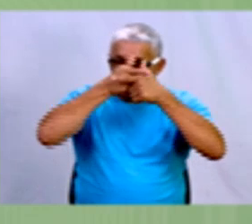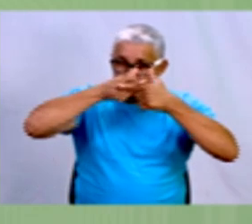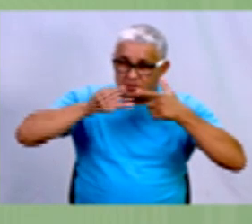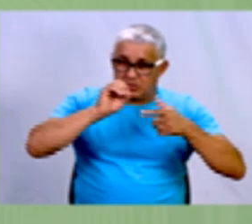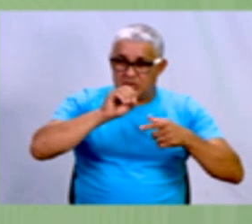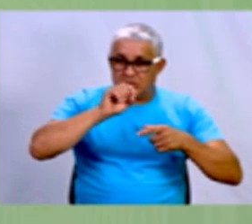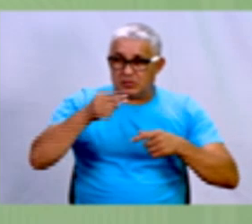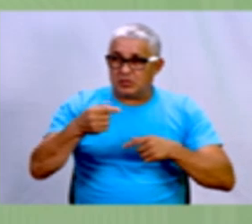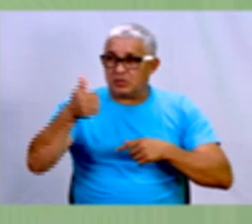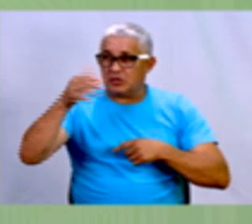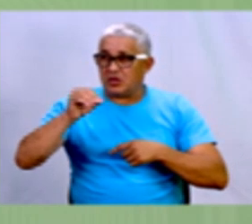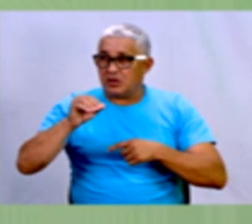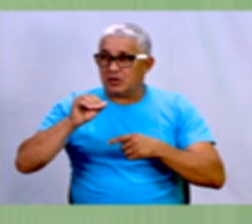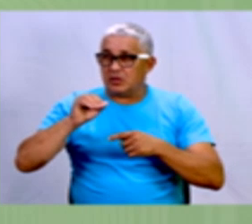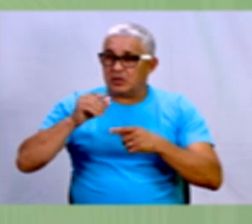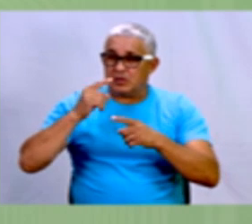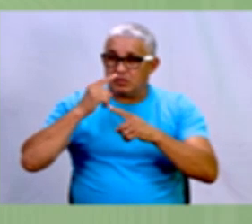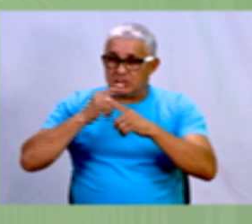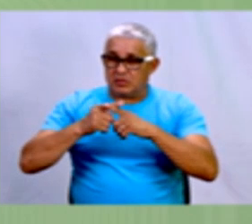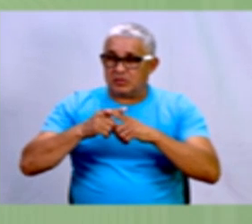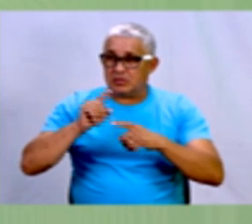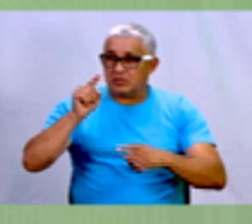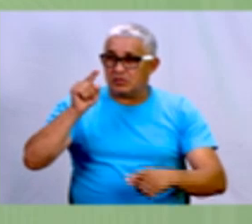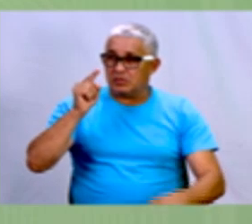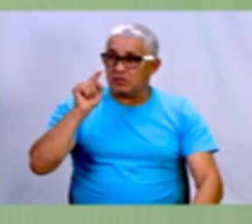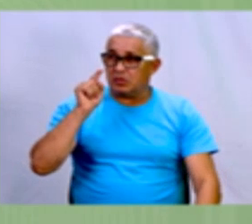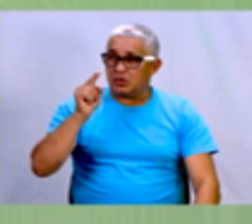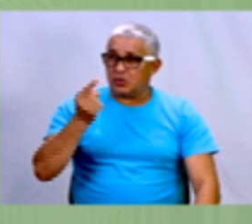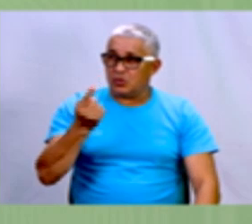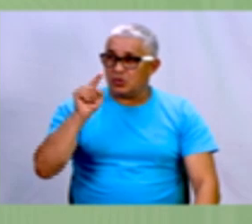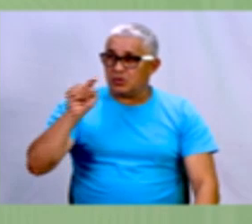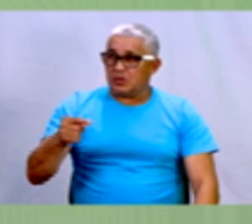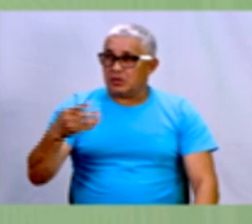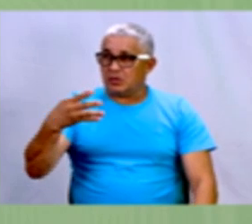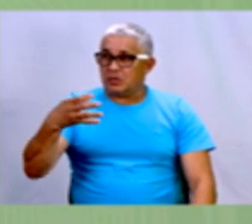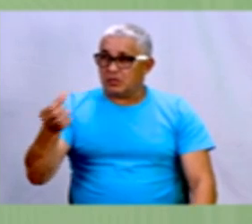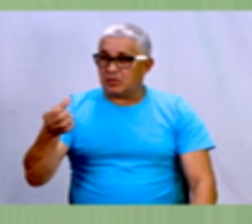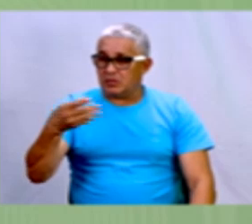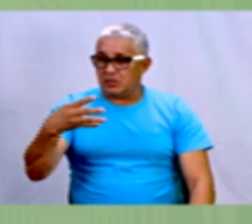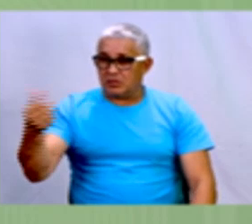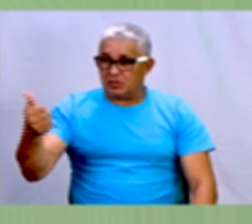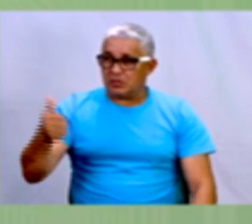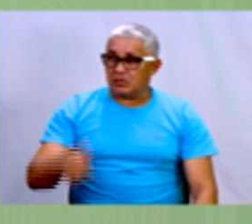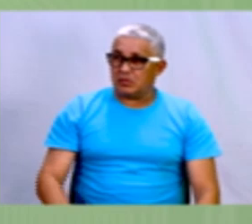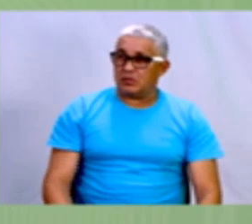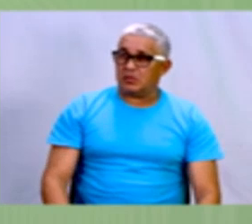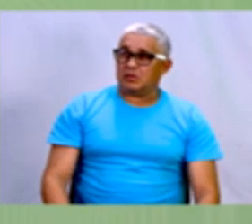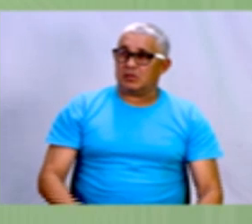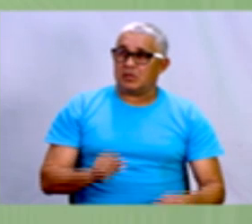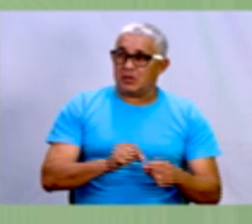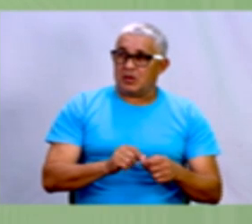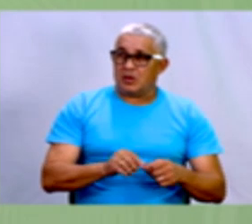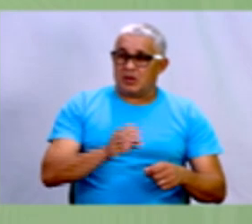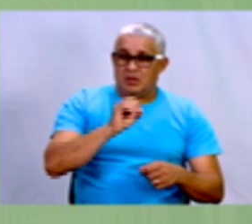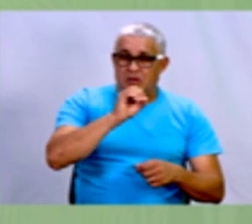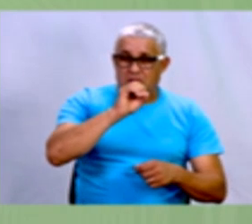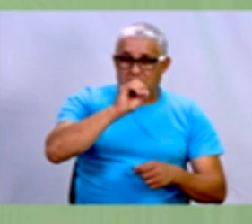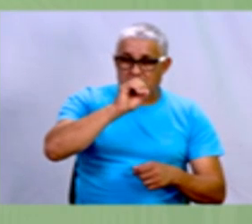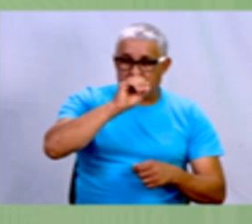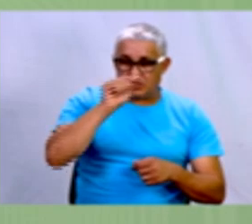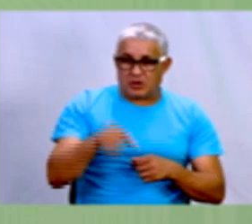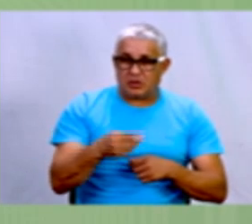1,4641, tá? A NI é igual, quando a gente faz 1,4641 menos 1, a gente tem